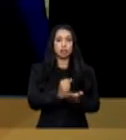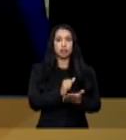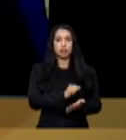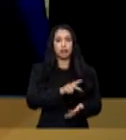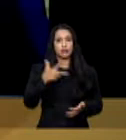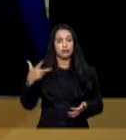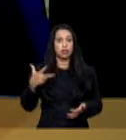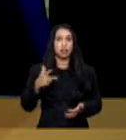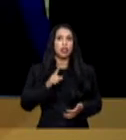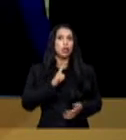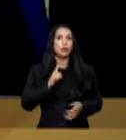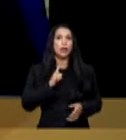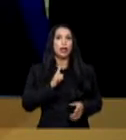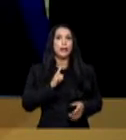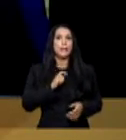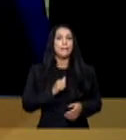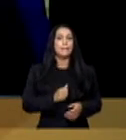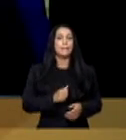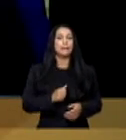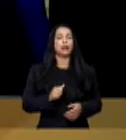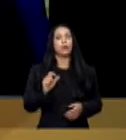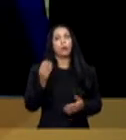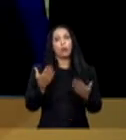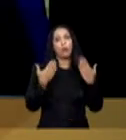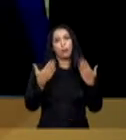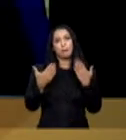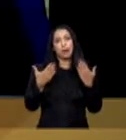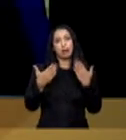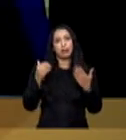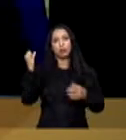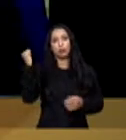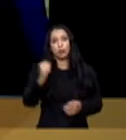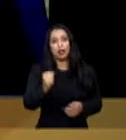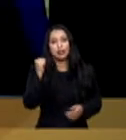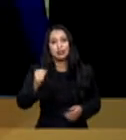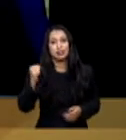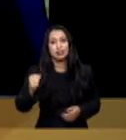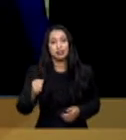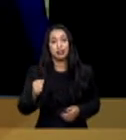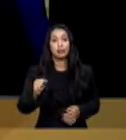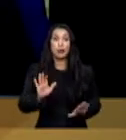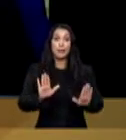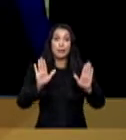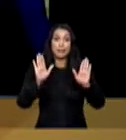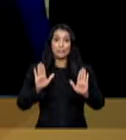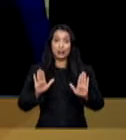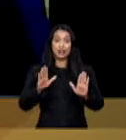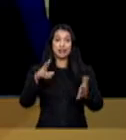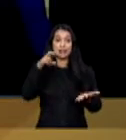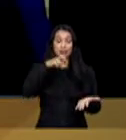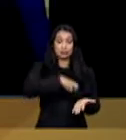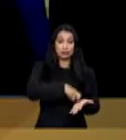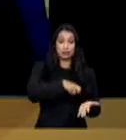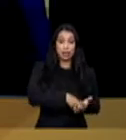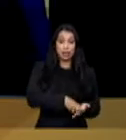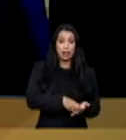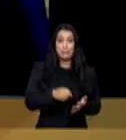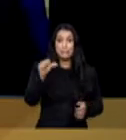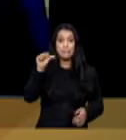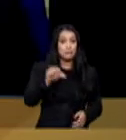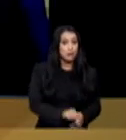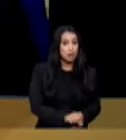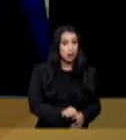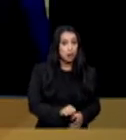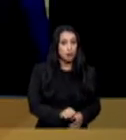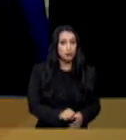do que matar alguém, mas a pena é dotada de severidade muito maior. da doutrina de Hans Kelsen, o